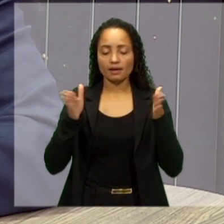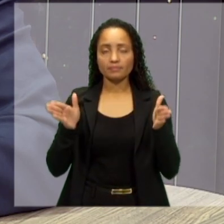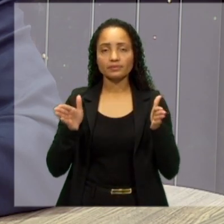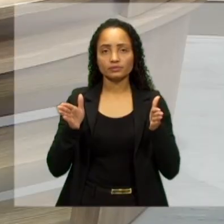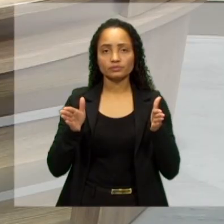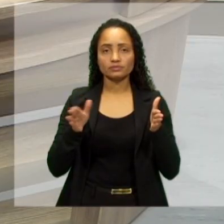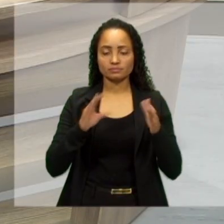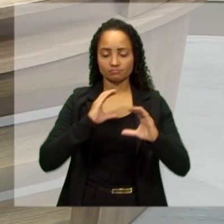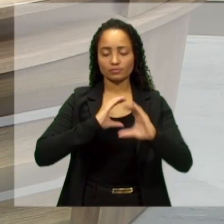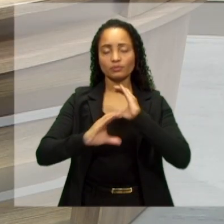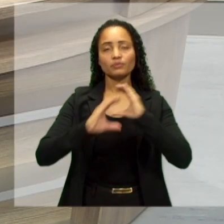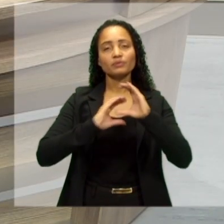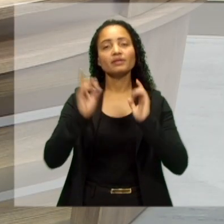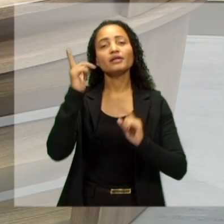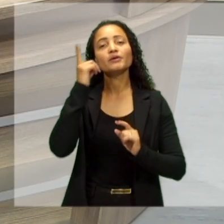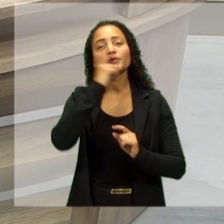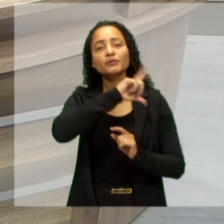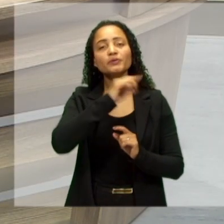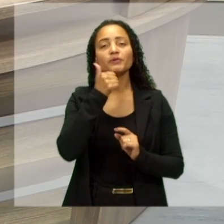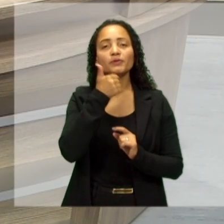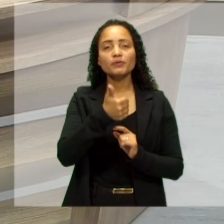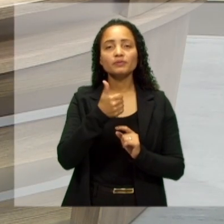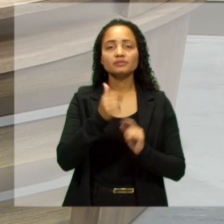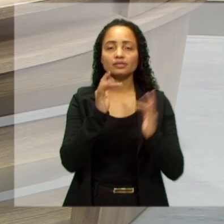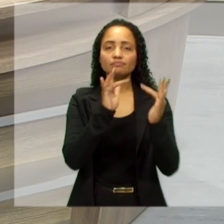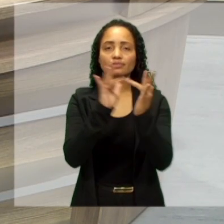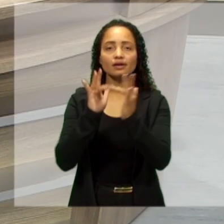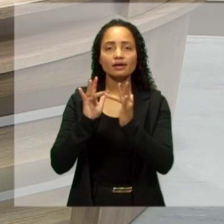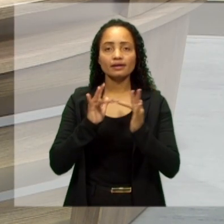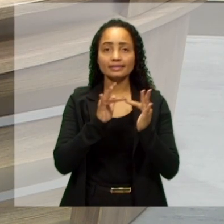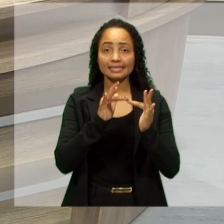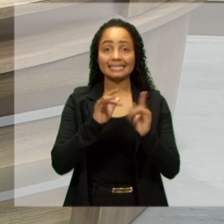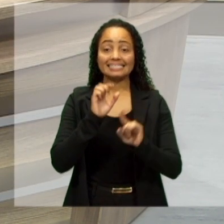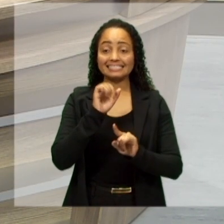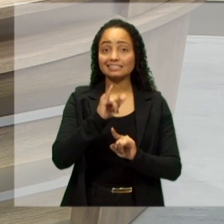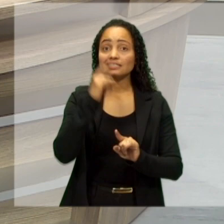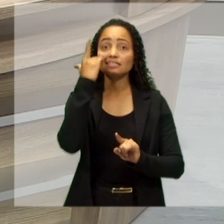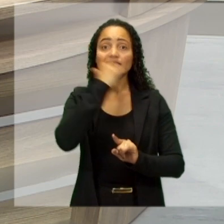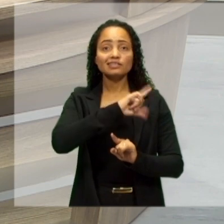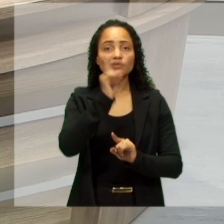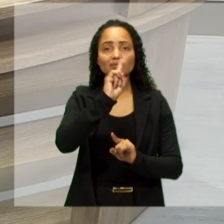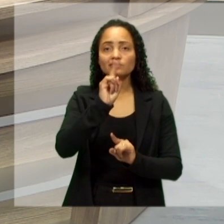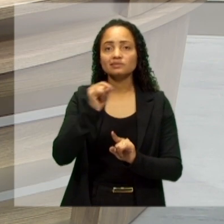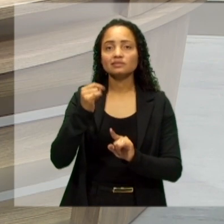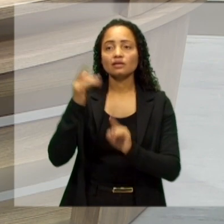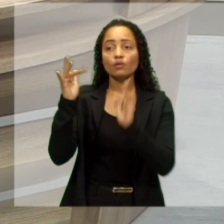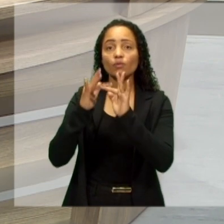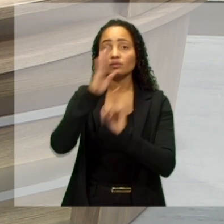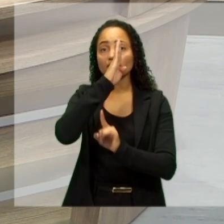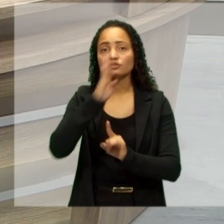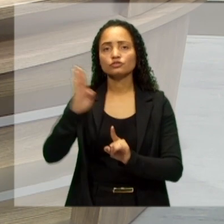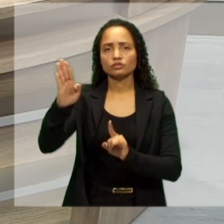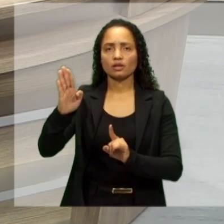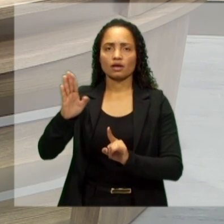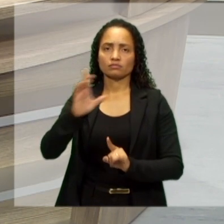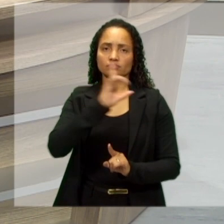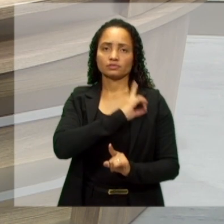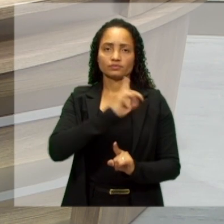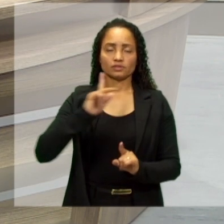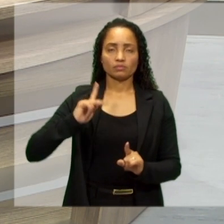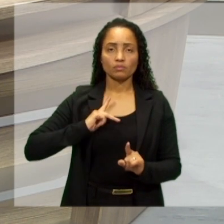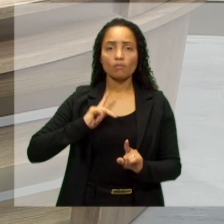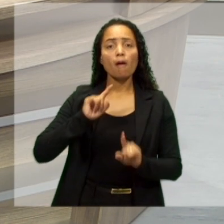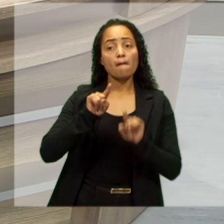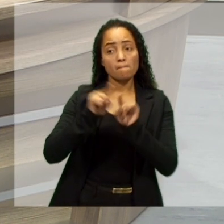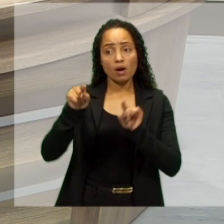nossa comunidade, caso exista alguma dificuldade de comunicação com a Defensoria Pública. Mas a Defensoria Pública está de portas abertas para